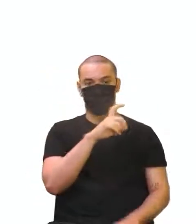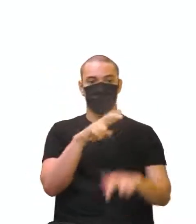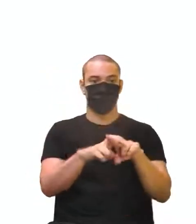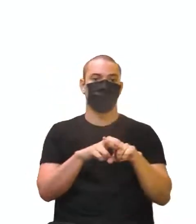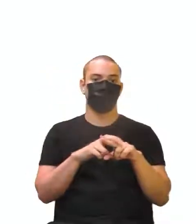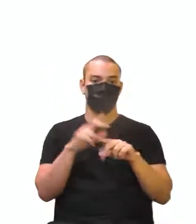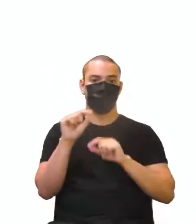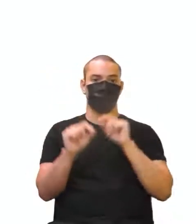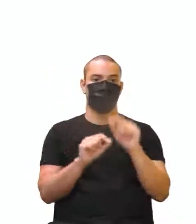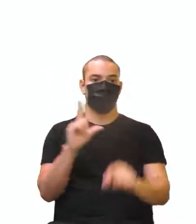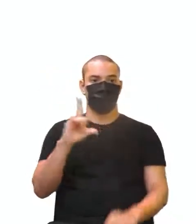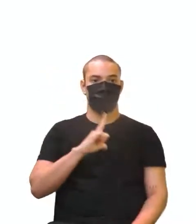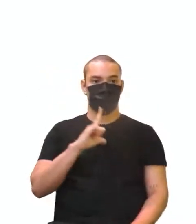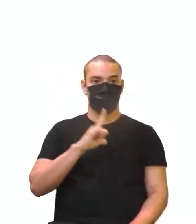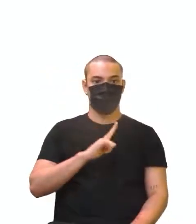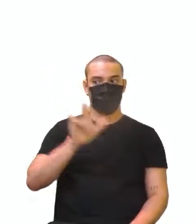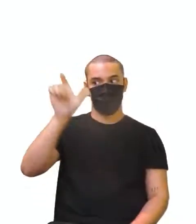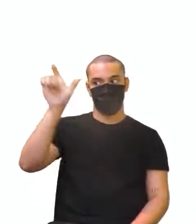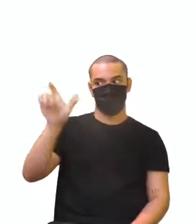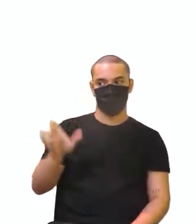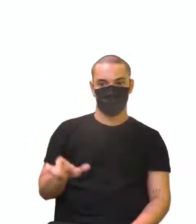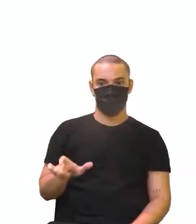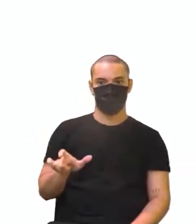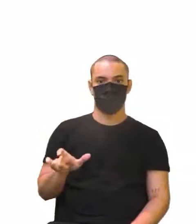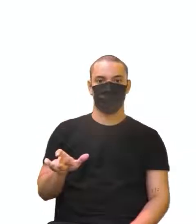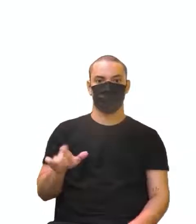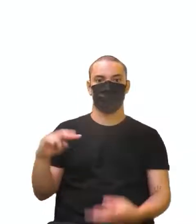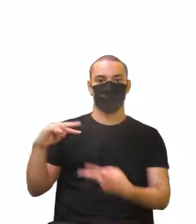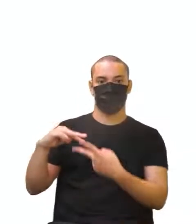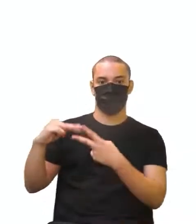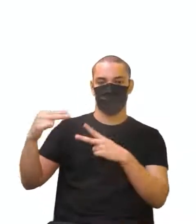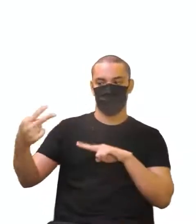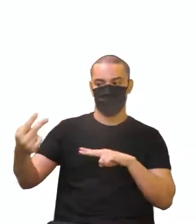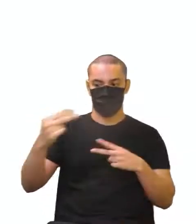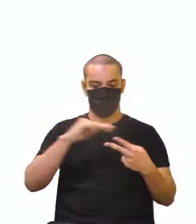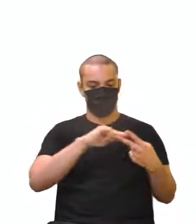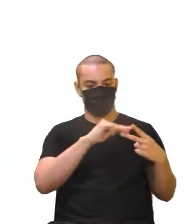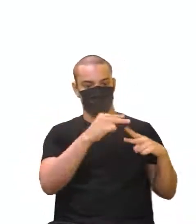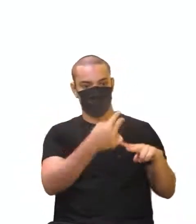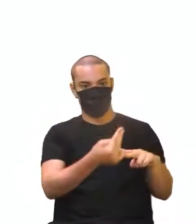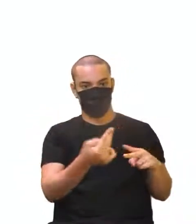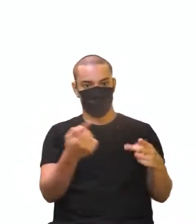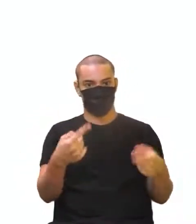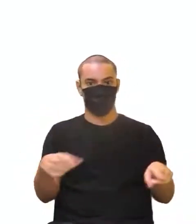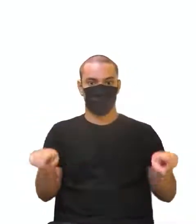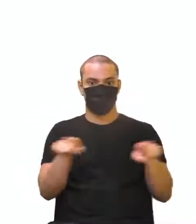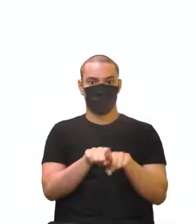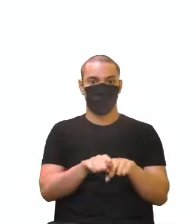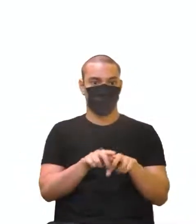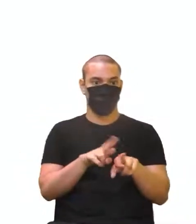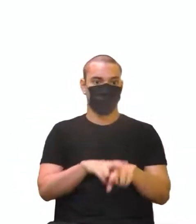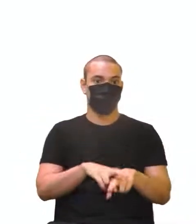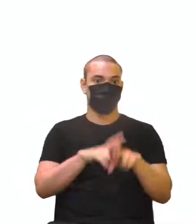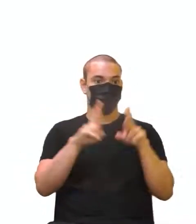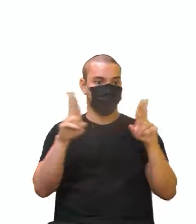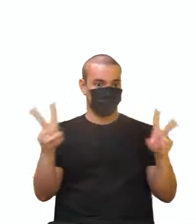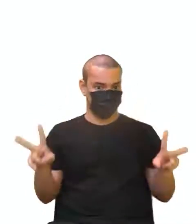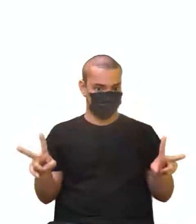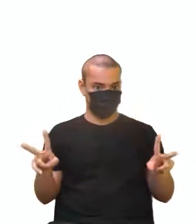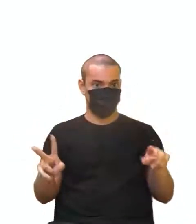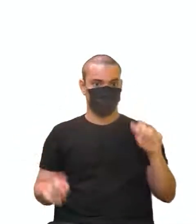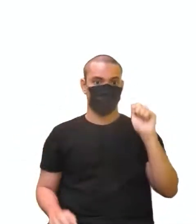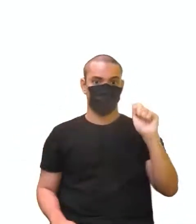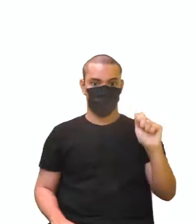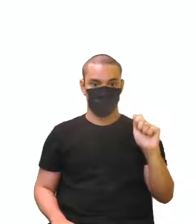tenho o indivíduo heterozigoto híbrido, o homem cujo o